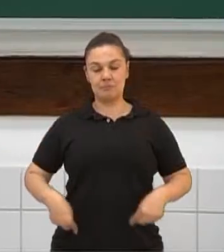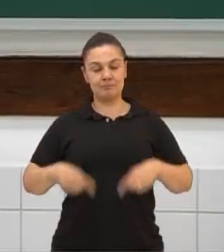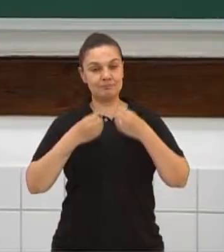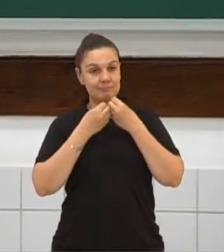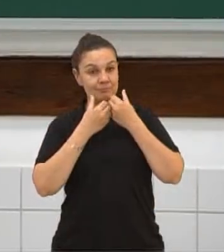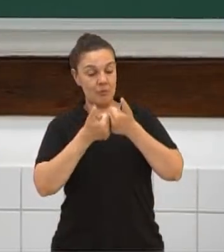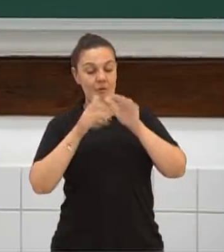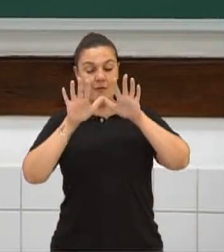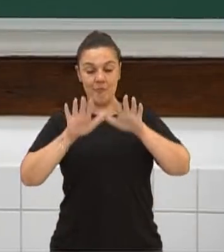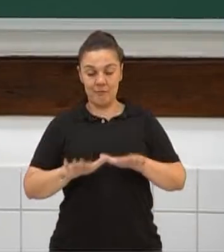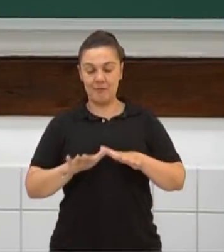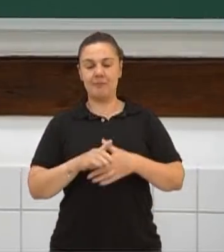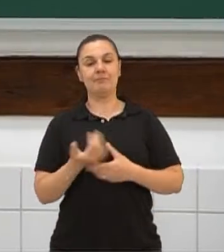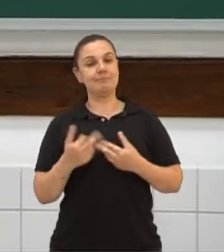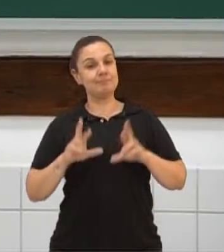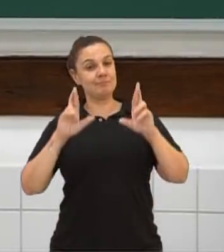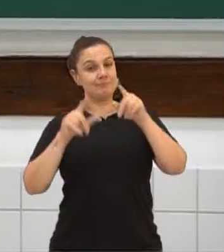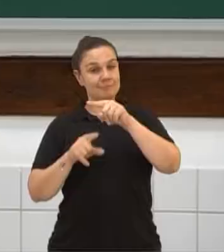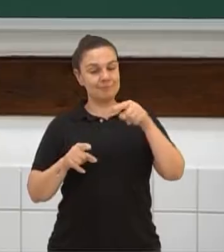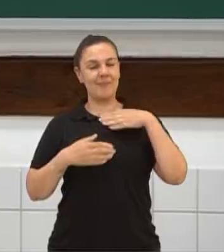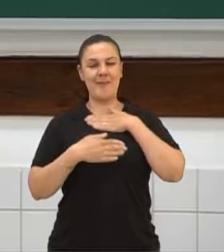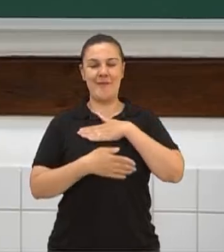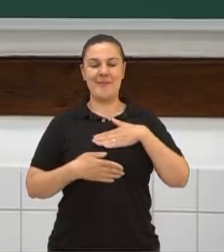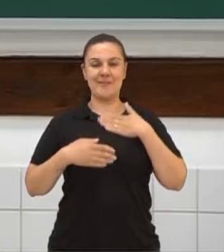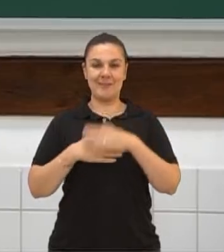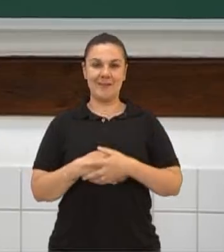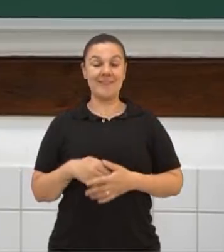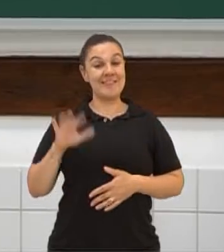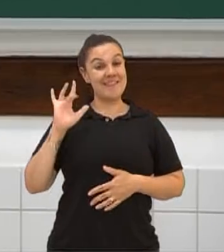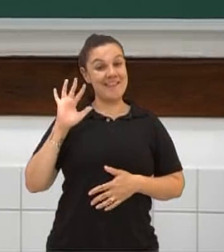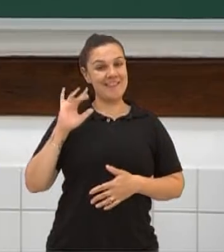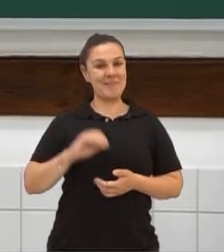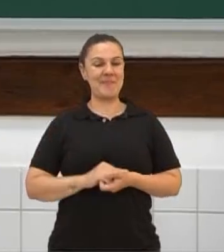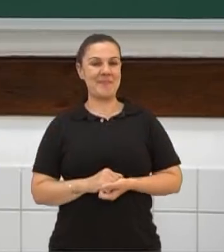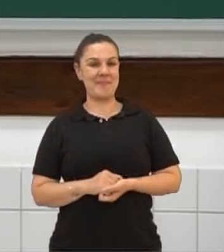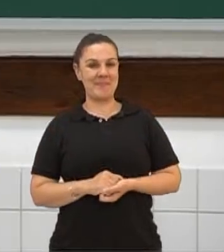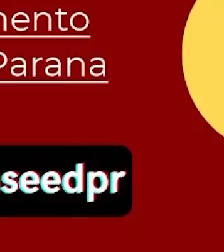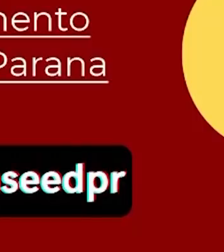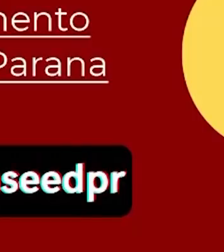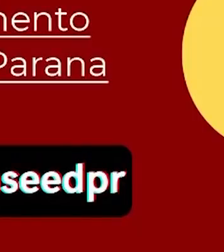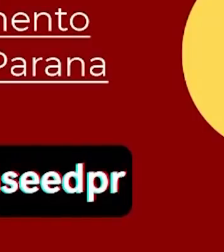corporal. Bem, gente, a gente fica por aqui. Espero que vocês tenham gostado dessa aula e até a próxima.